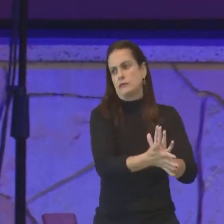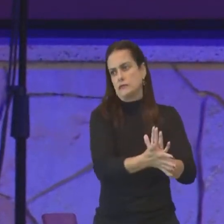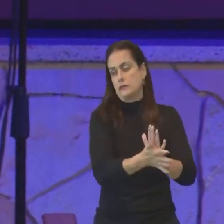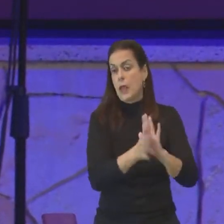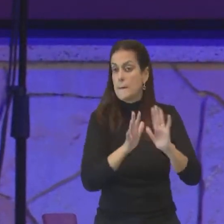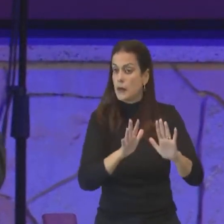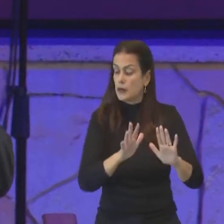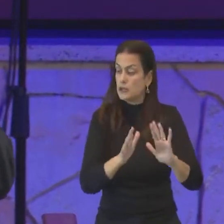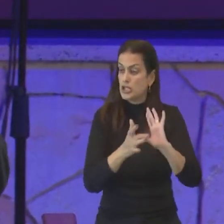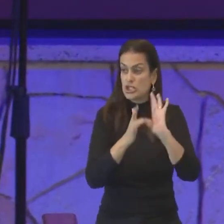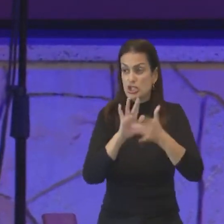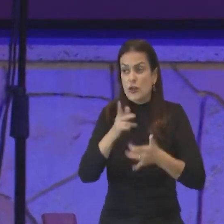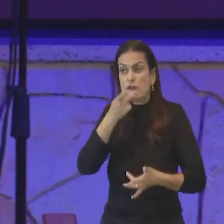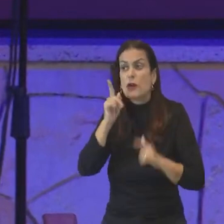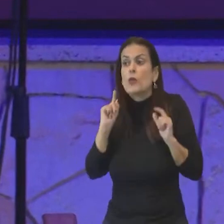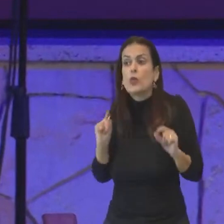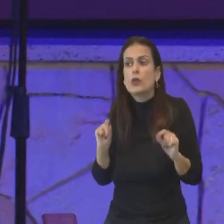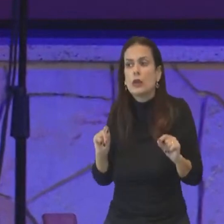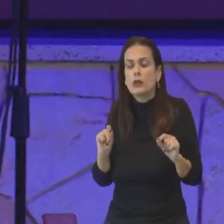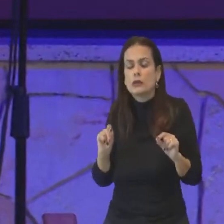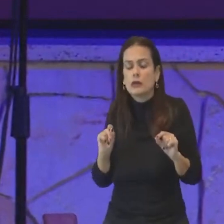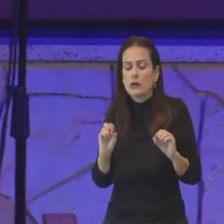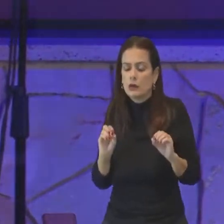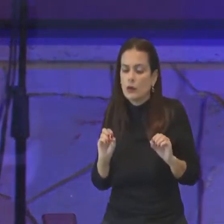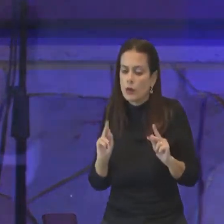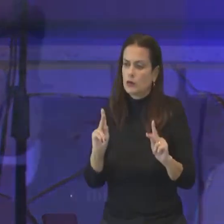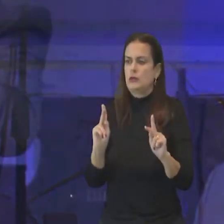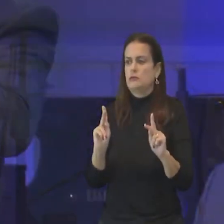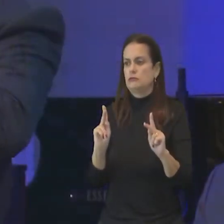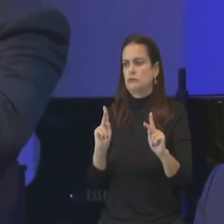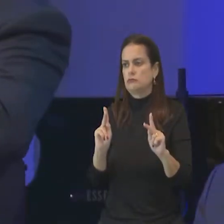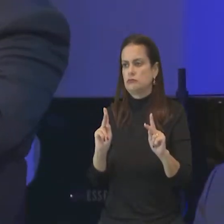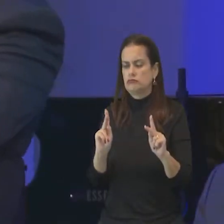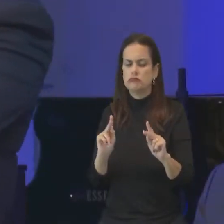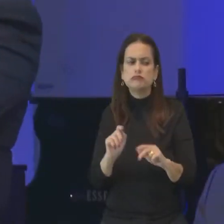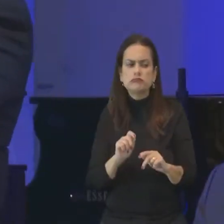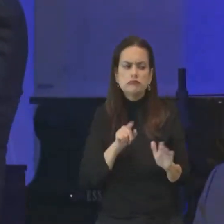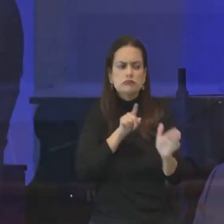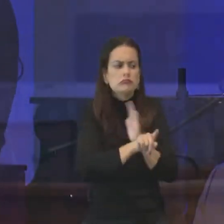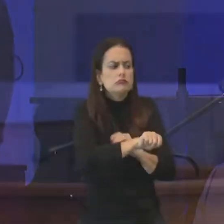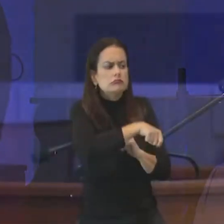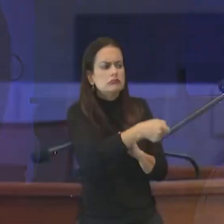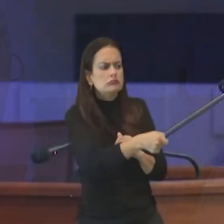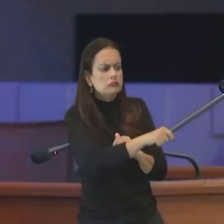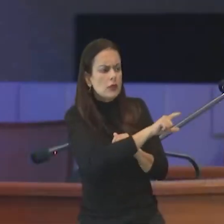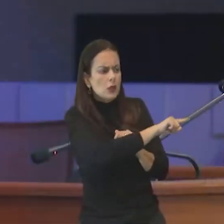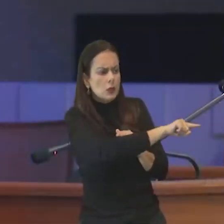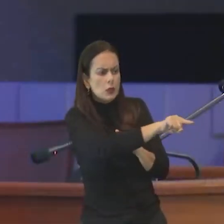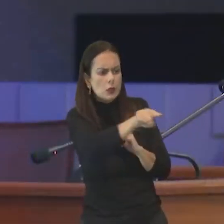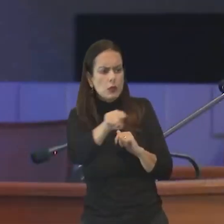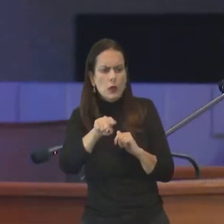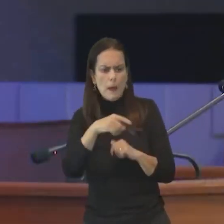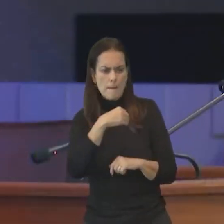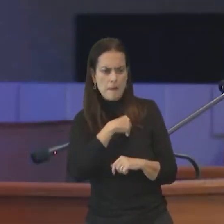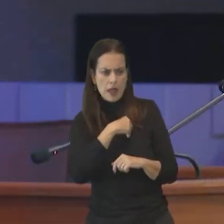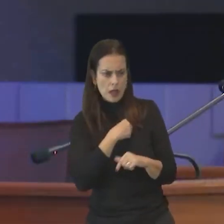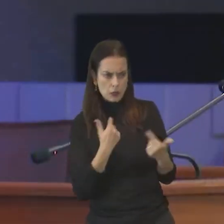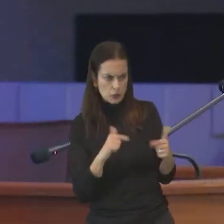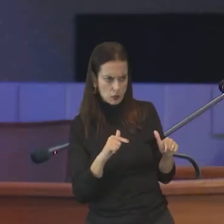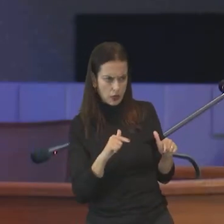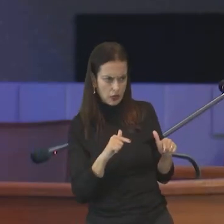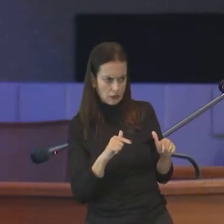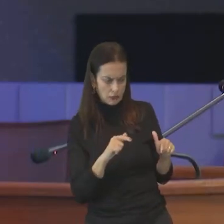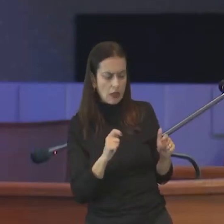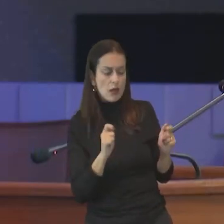dizendo. Jesus disse assim: muito bem, quem de vocês estiver sem pecado, que seja o